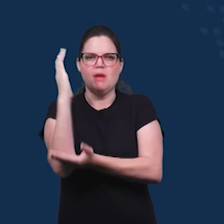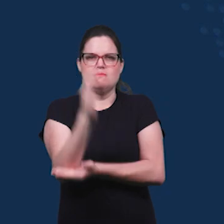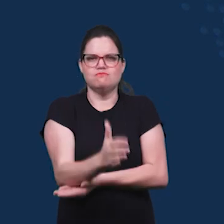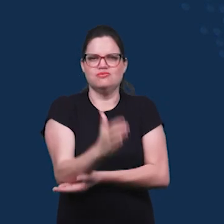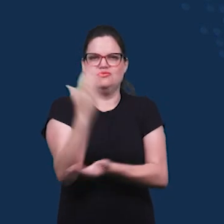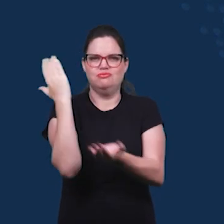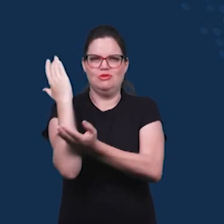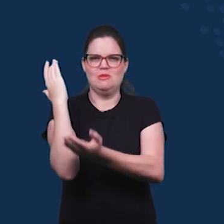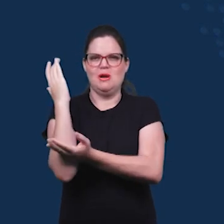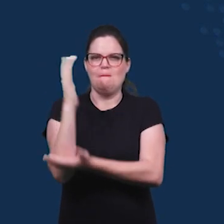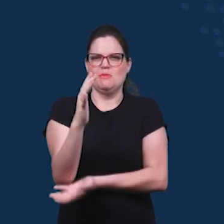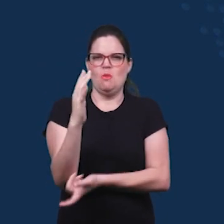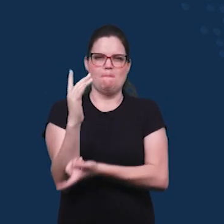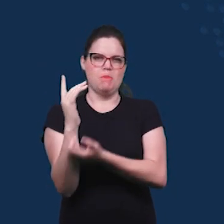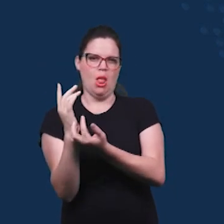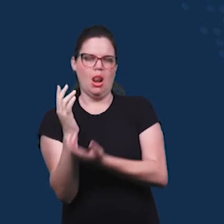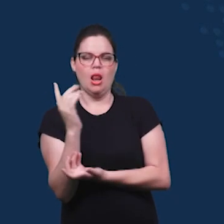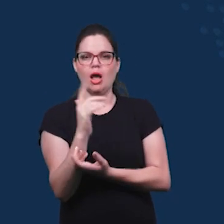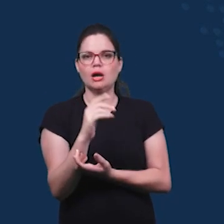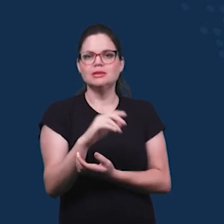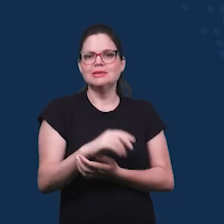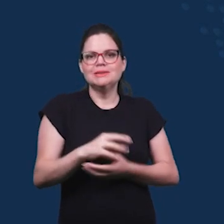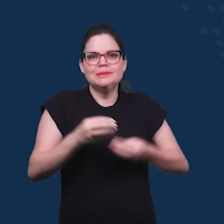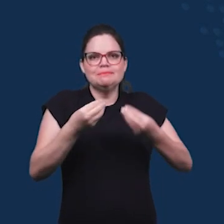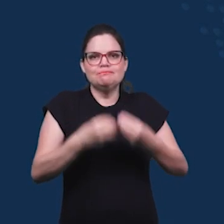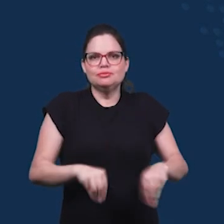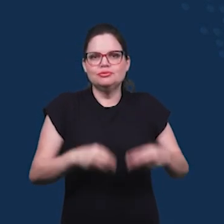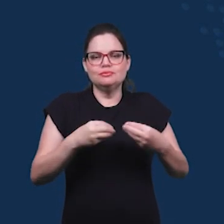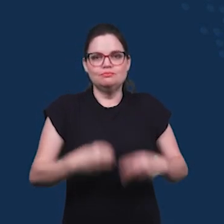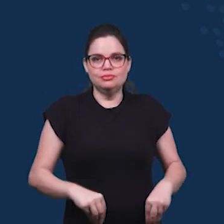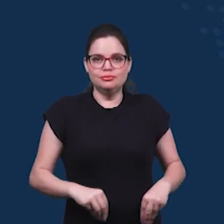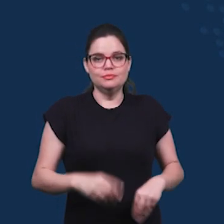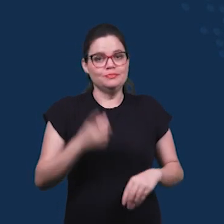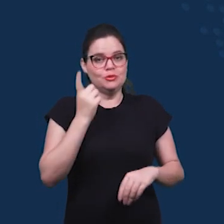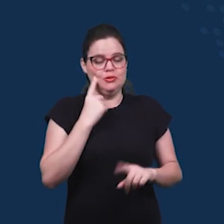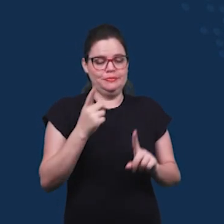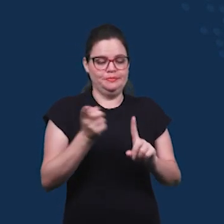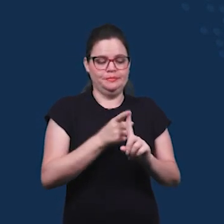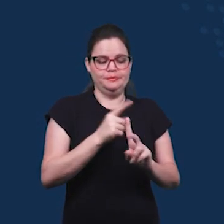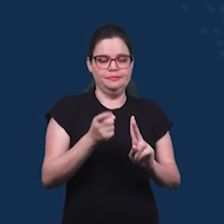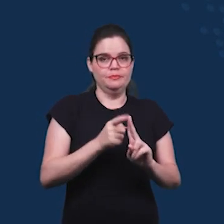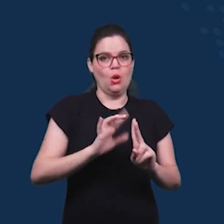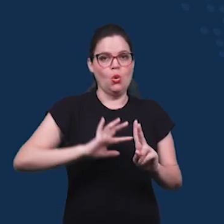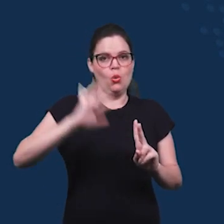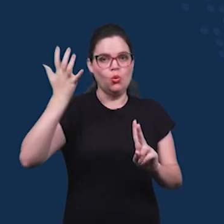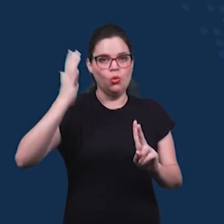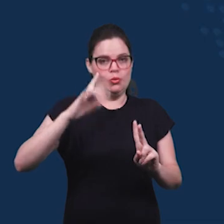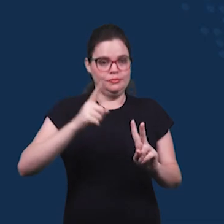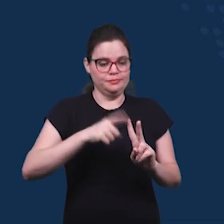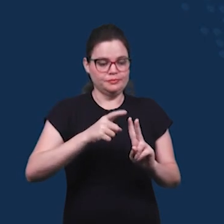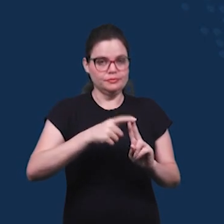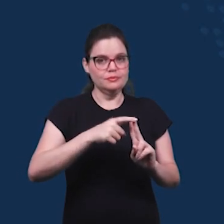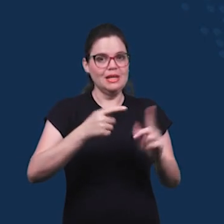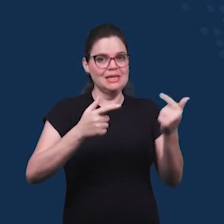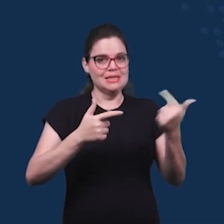trombetas que tocaram nos textos lidos, elas continuam tocando, e elas